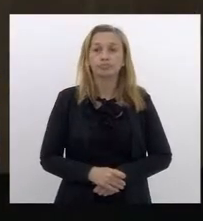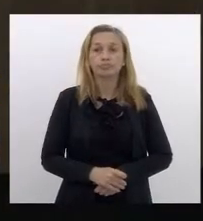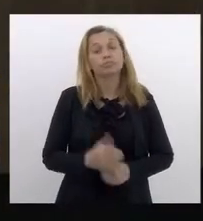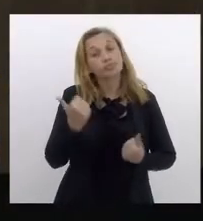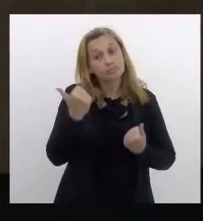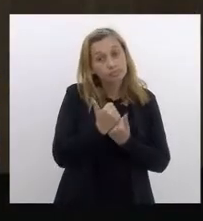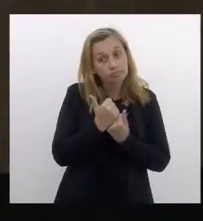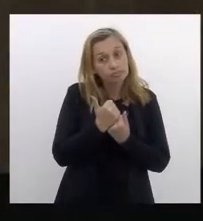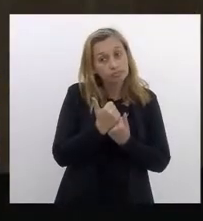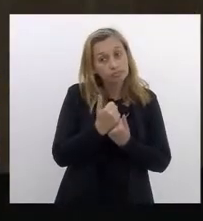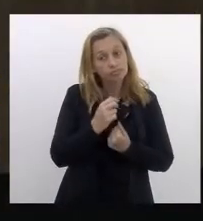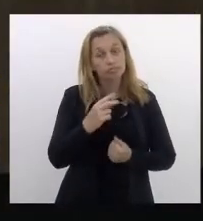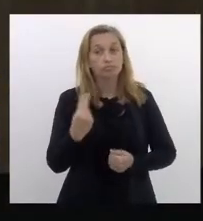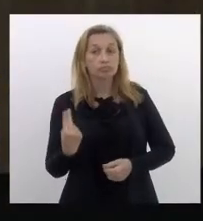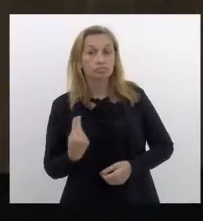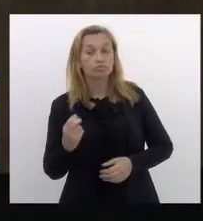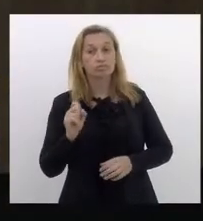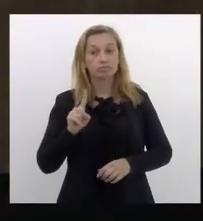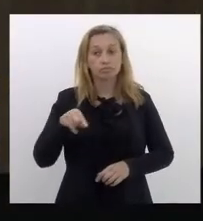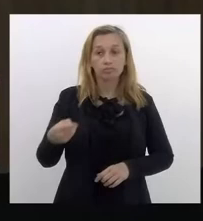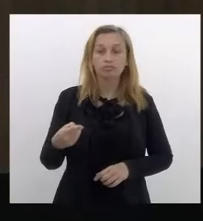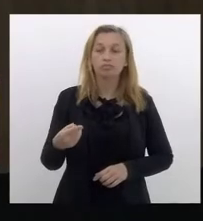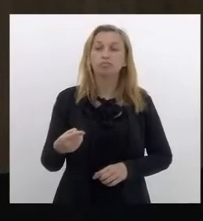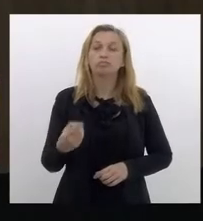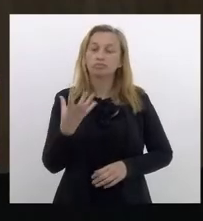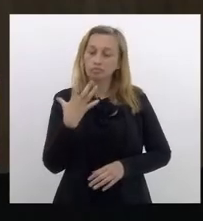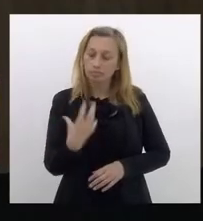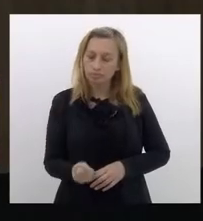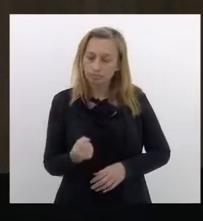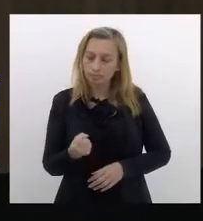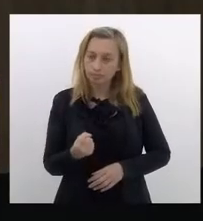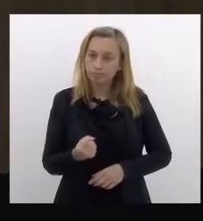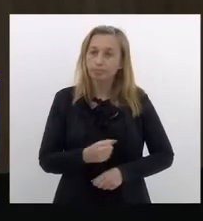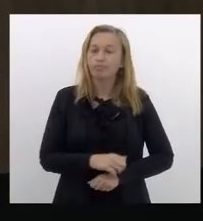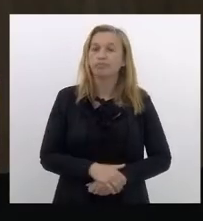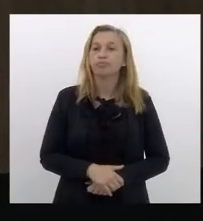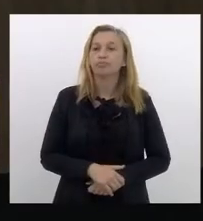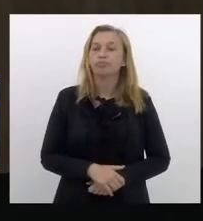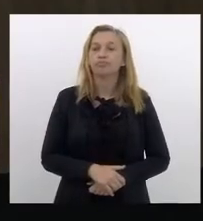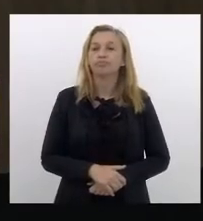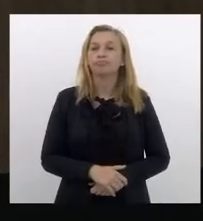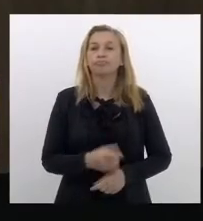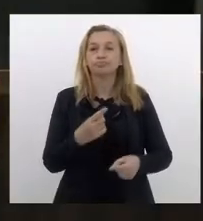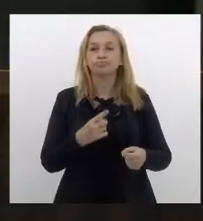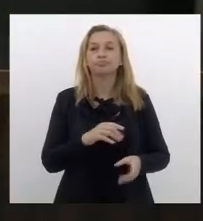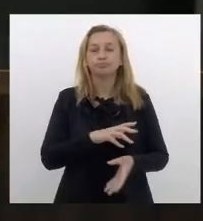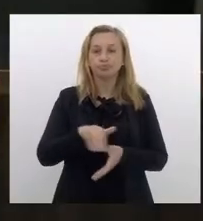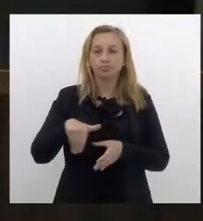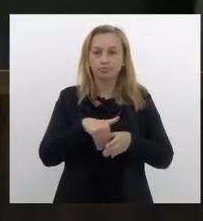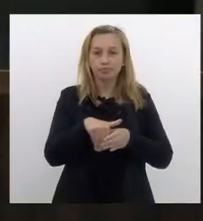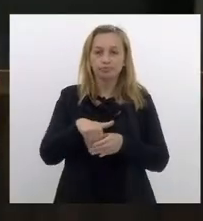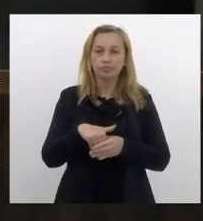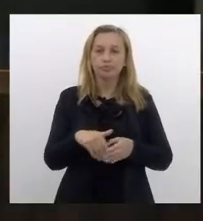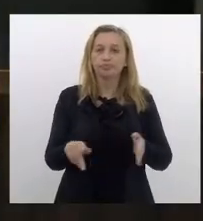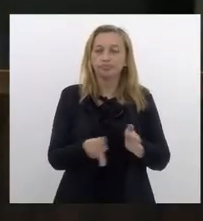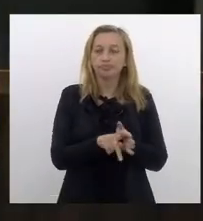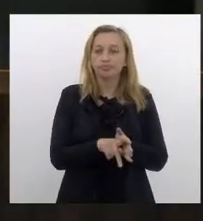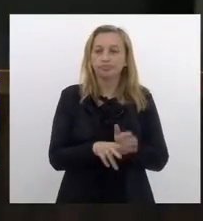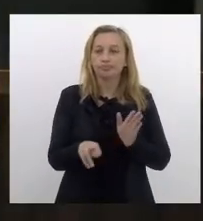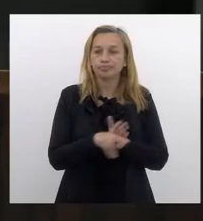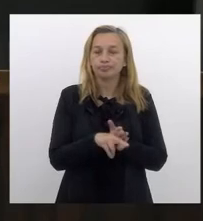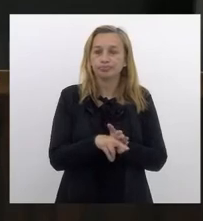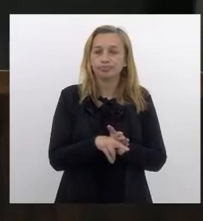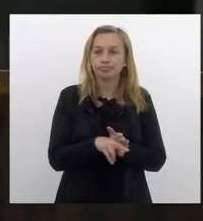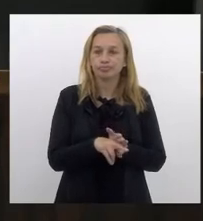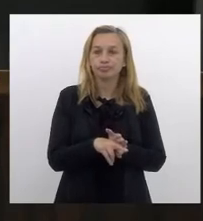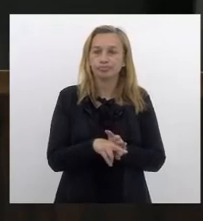Apoiar é uma coisa, ser coautor é outra. No mérito, favorável. Os pareceres emitidos em votação, os projetos de